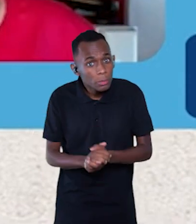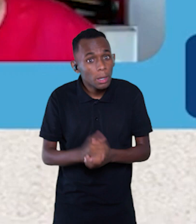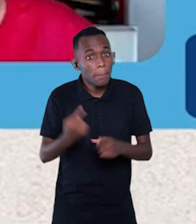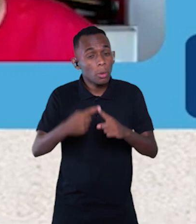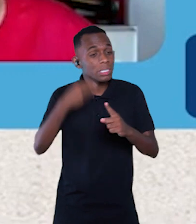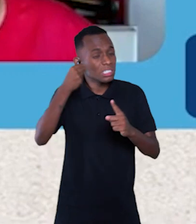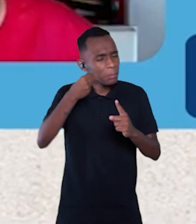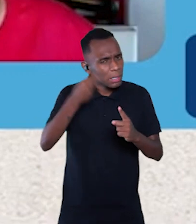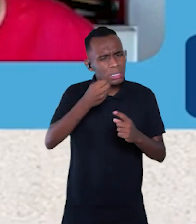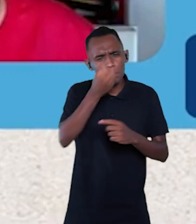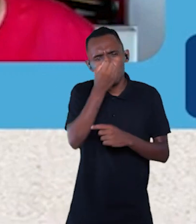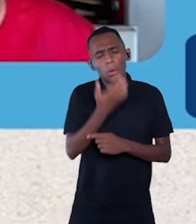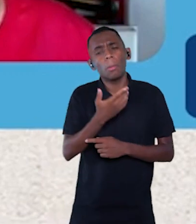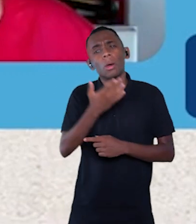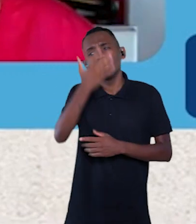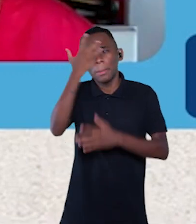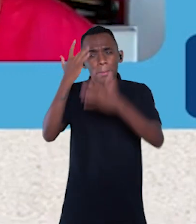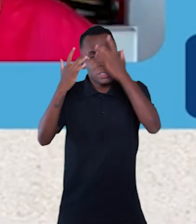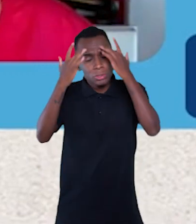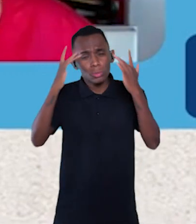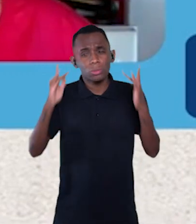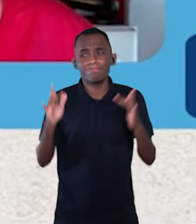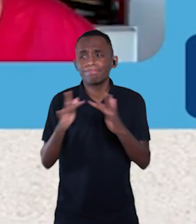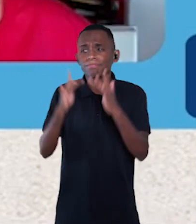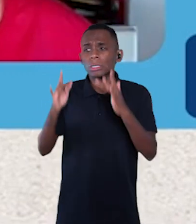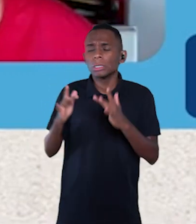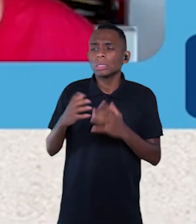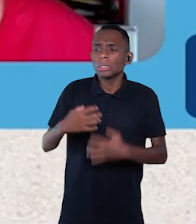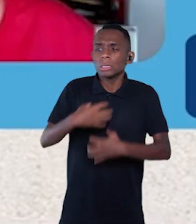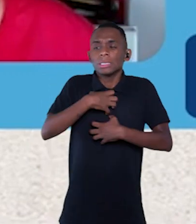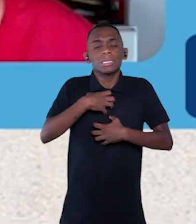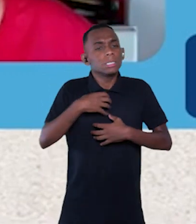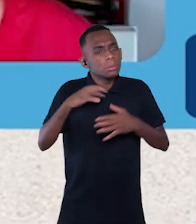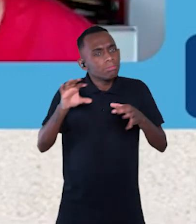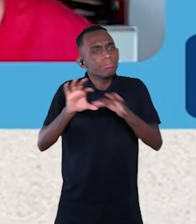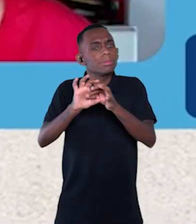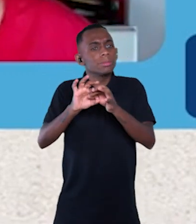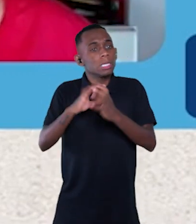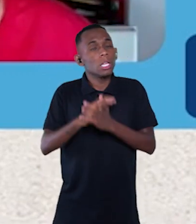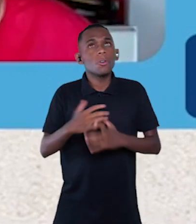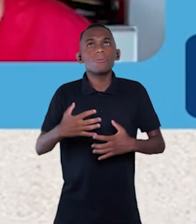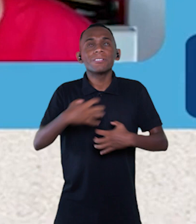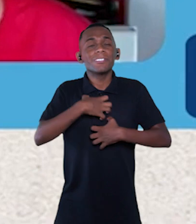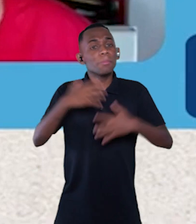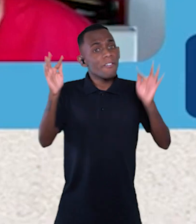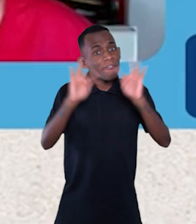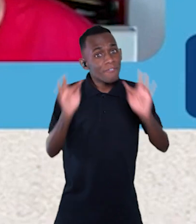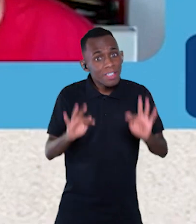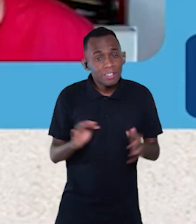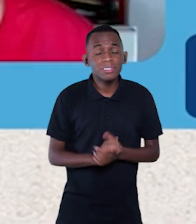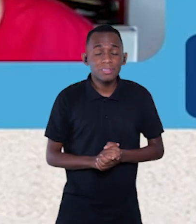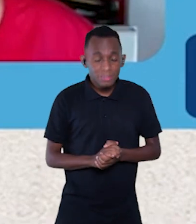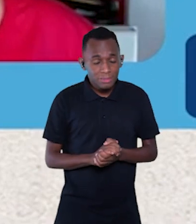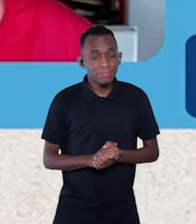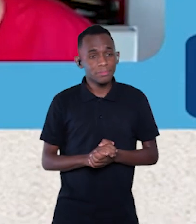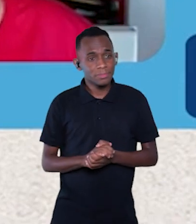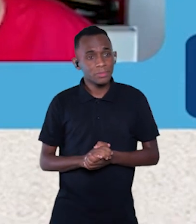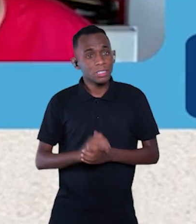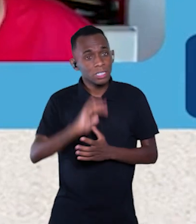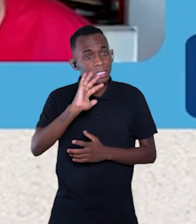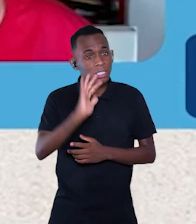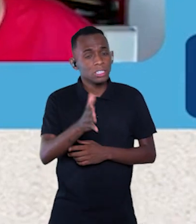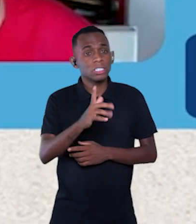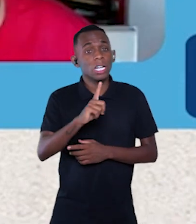que muita gente vai se identificar, e eu acho legal demais. Você já pensou nisso? Hã? Eu ia ficar super feliz. Eu já